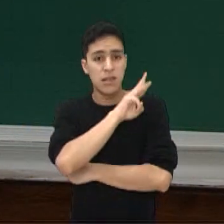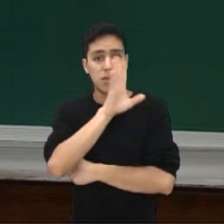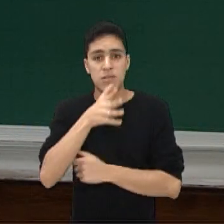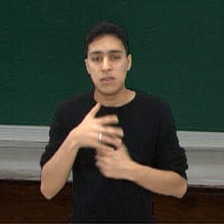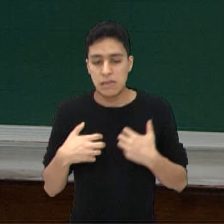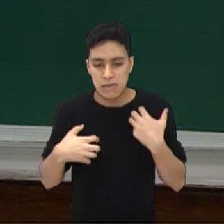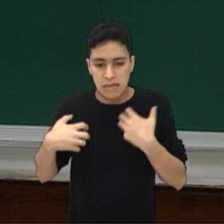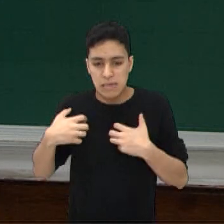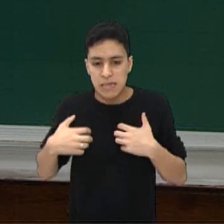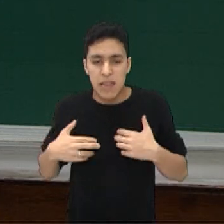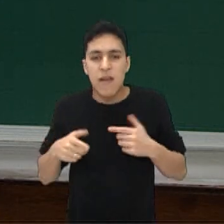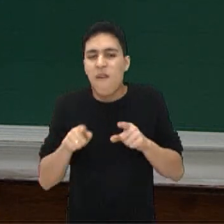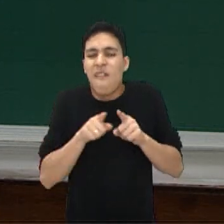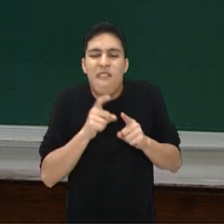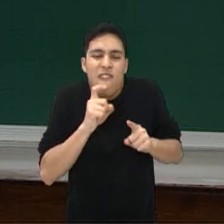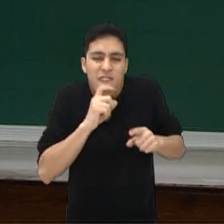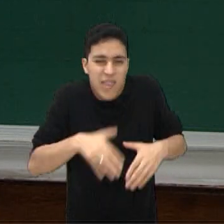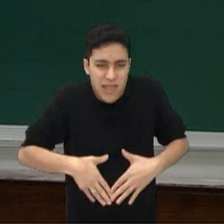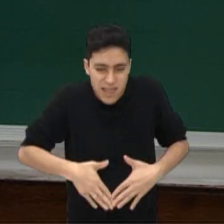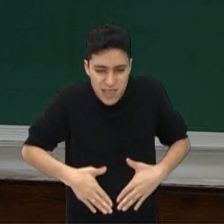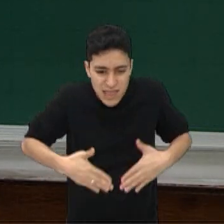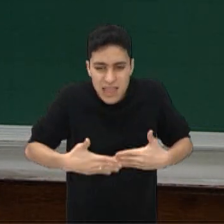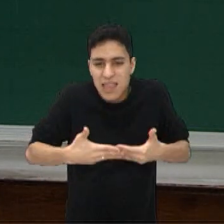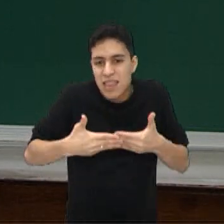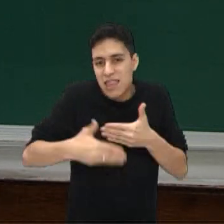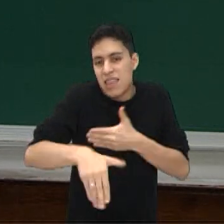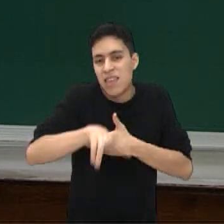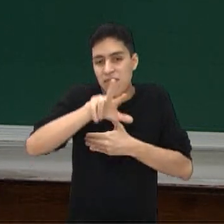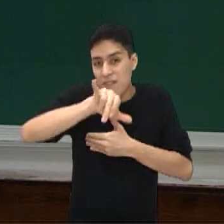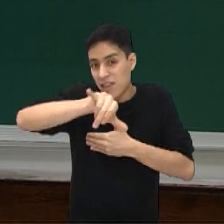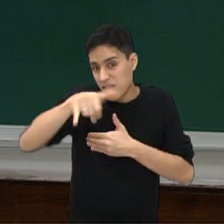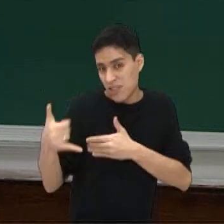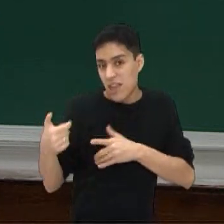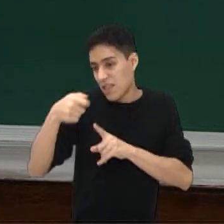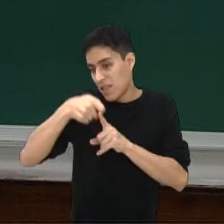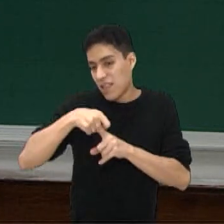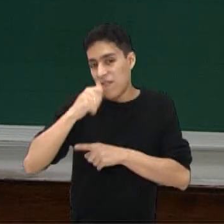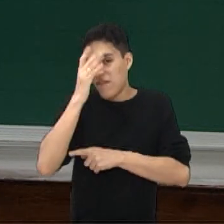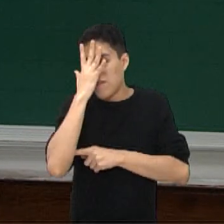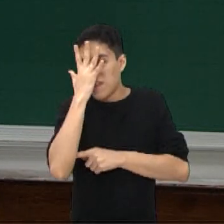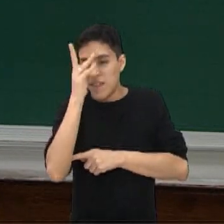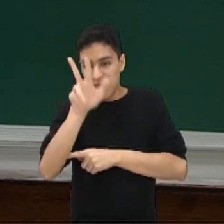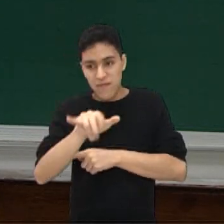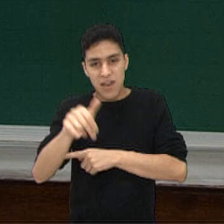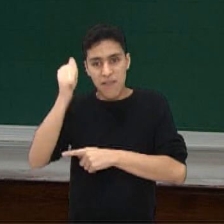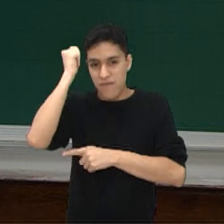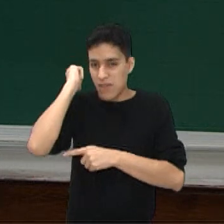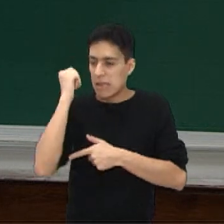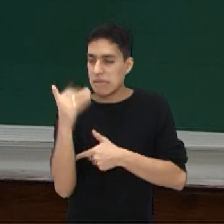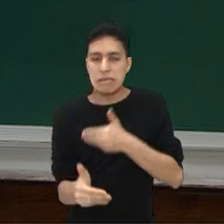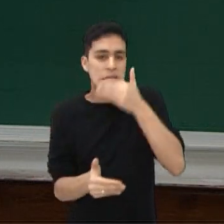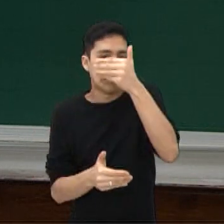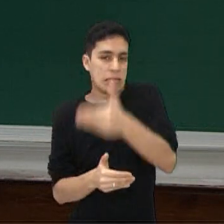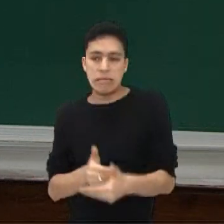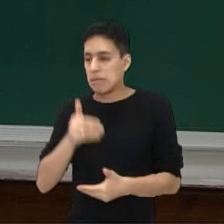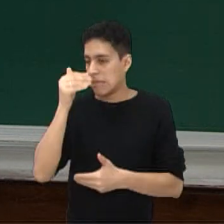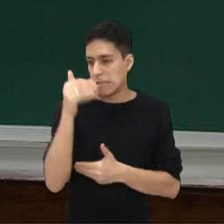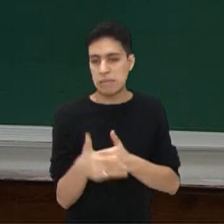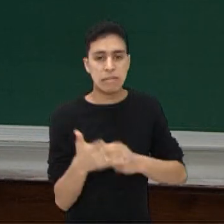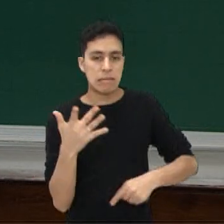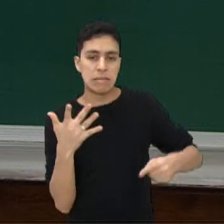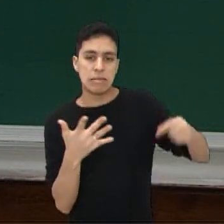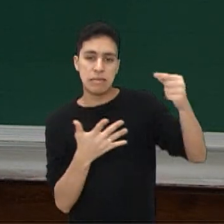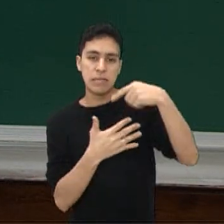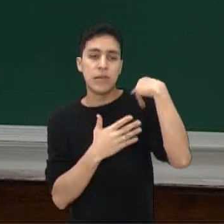na barriga, né? O Enem tá aí, vai ser ali, né, em janeiro, em fevereiro já vai ter vestibular e tem várias coisas